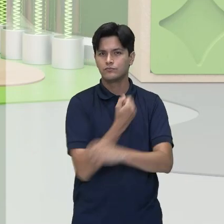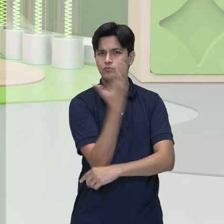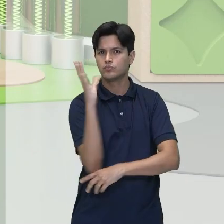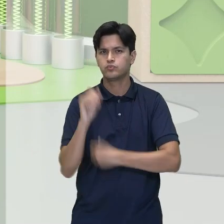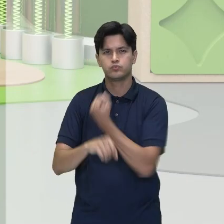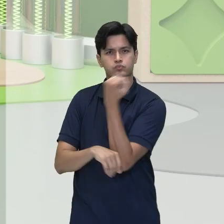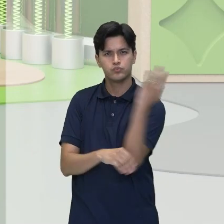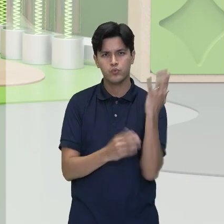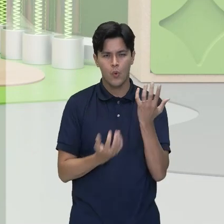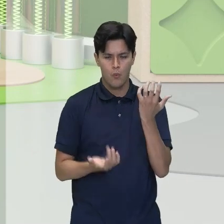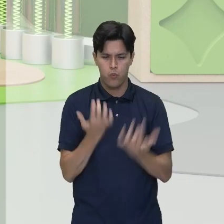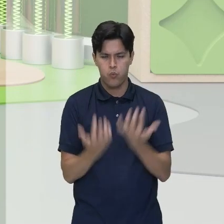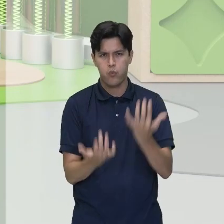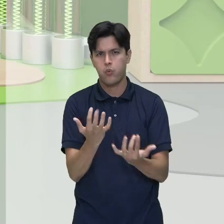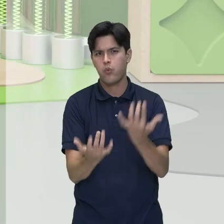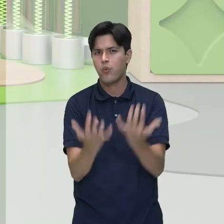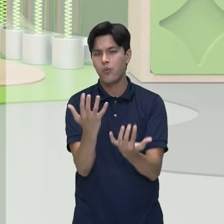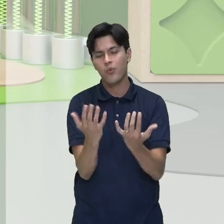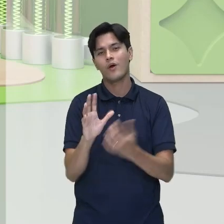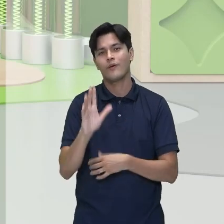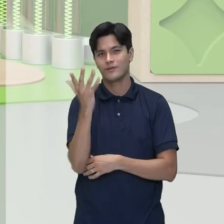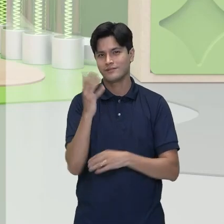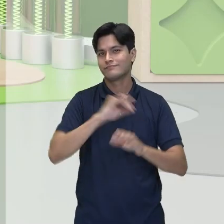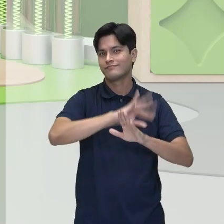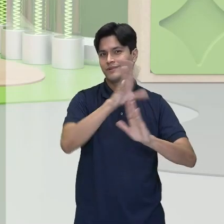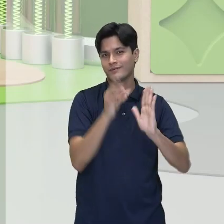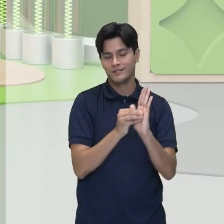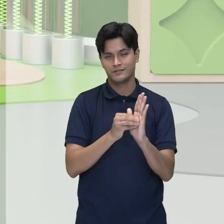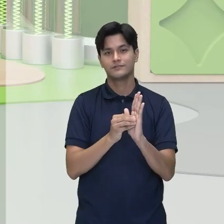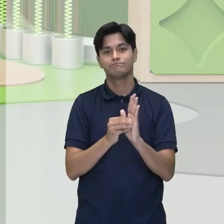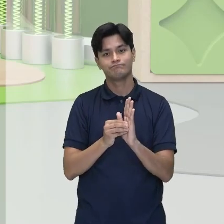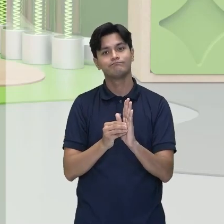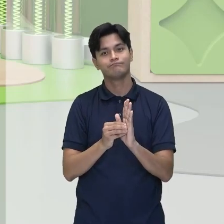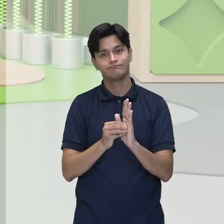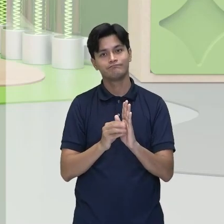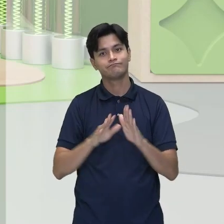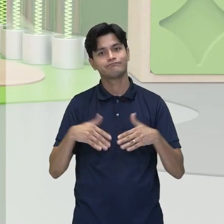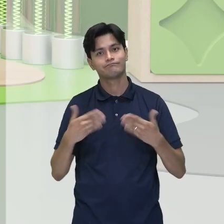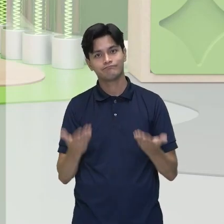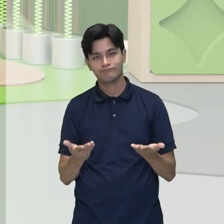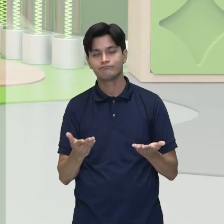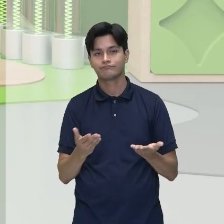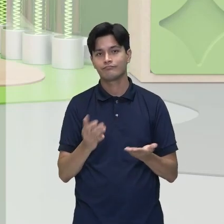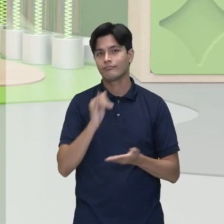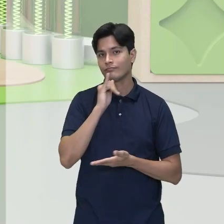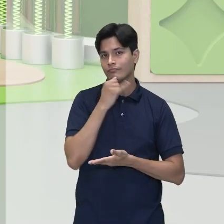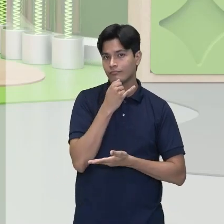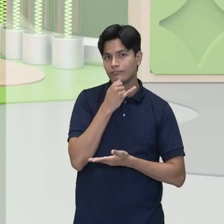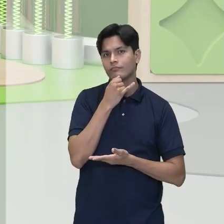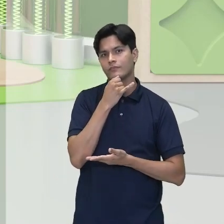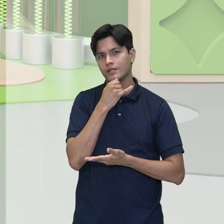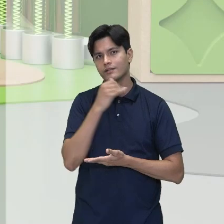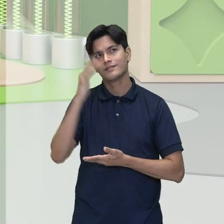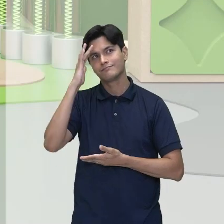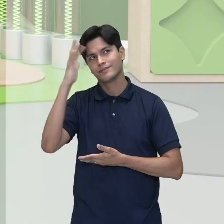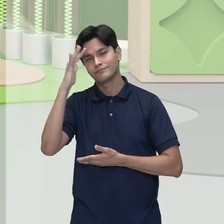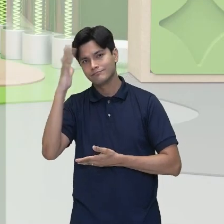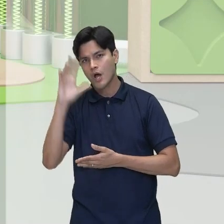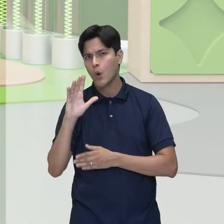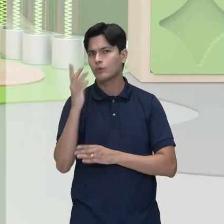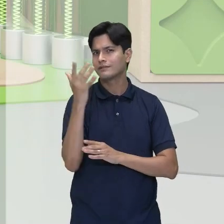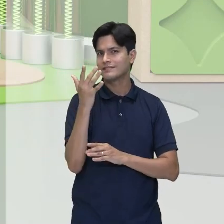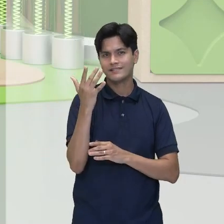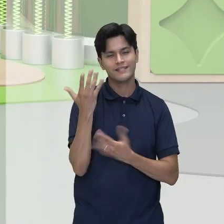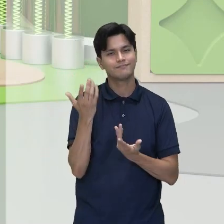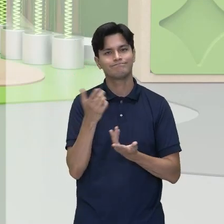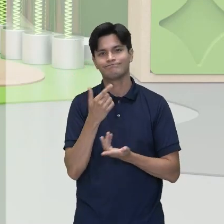aqui na floresta amazônica. Algo assim, né, que a gente nem imaginou que poderia acontecer. Então, talvez você tenha visto nos